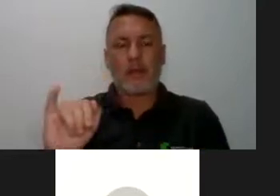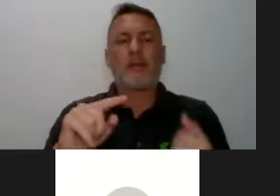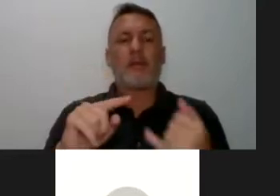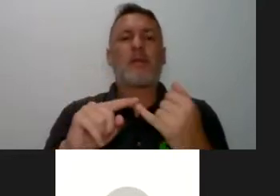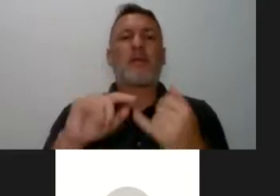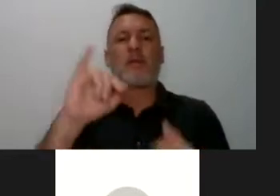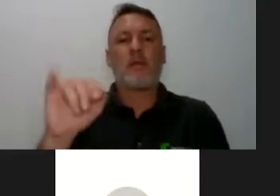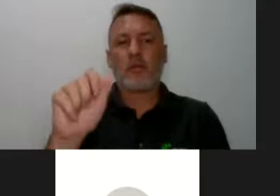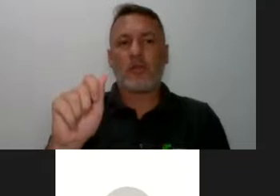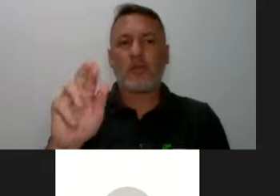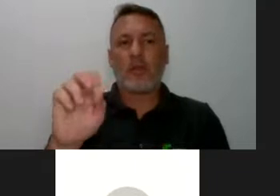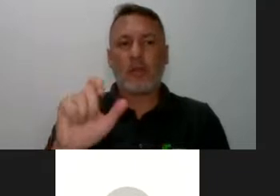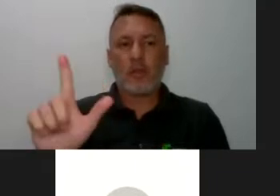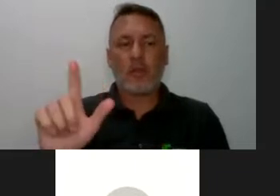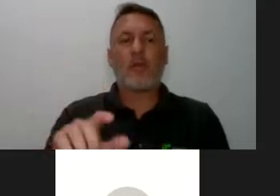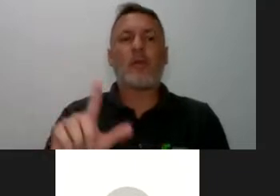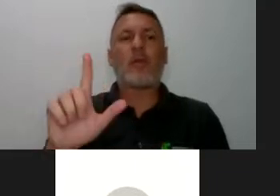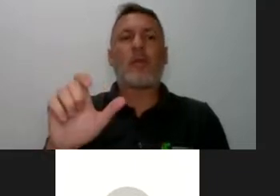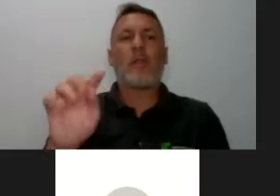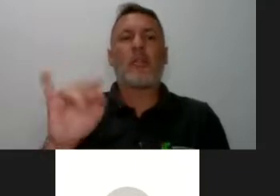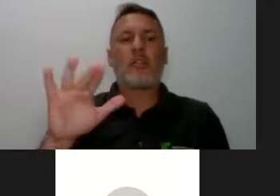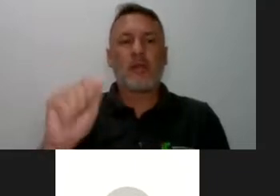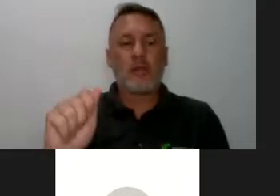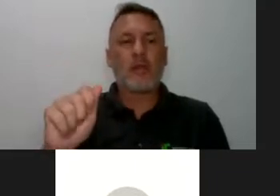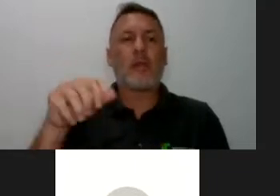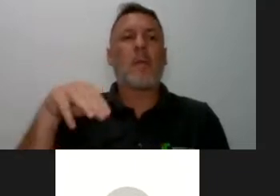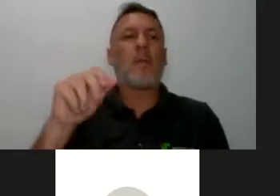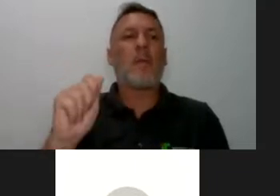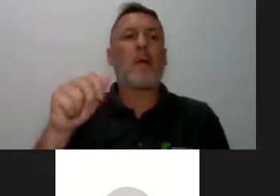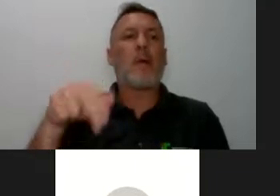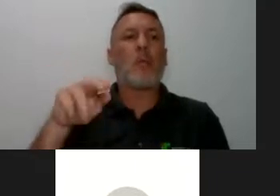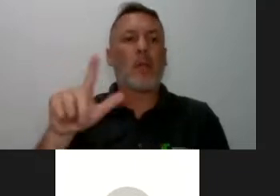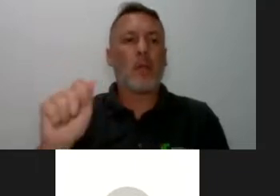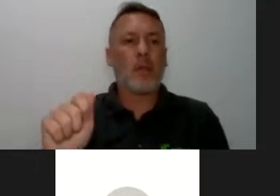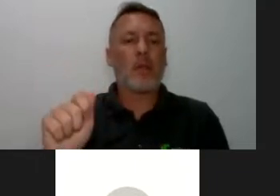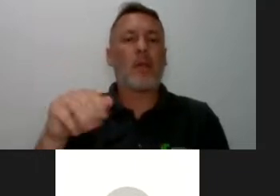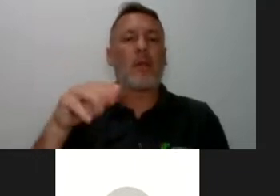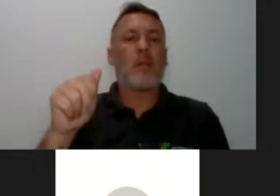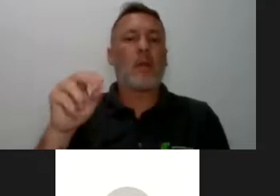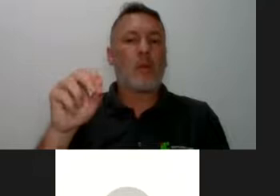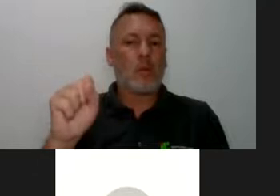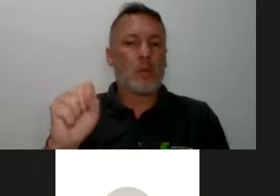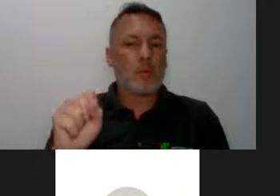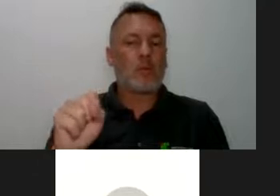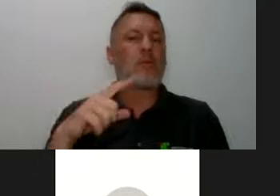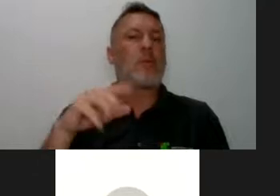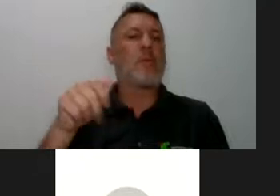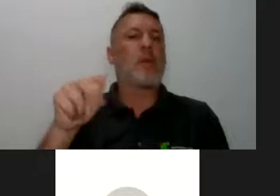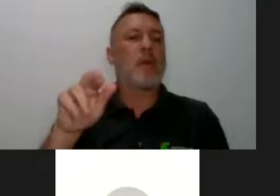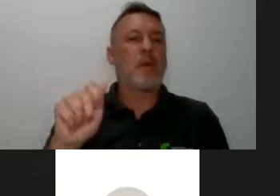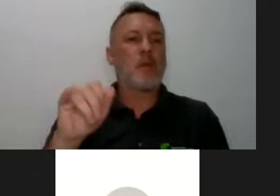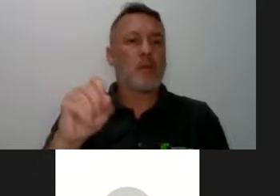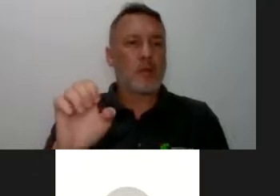ao Kingston, a Letícia, a Manuela, ao Marcos Quadros, a Maria José Ferreira, a Poliana